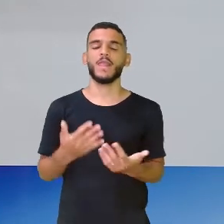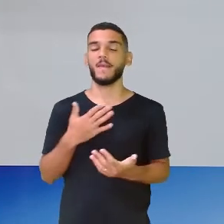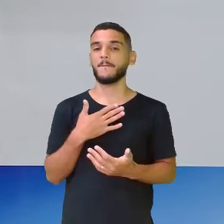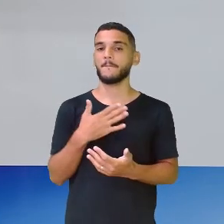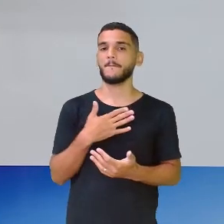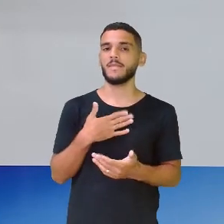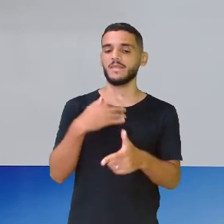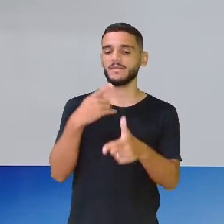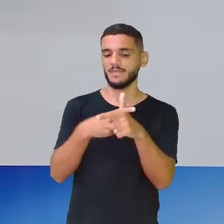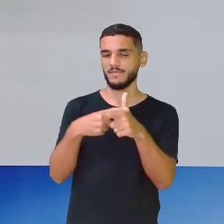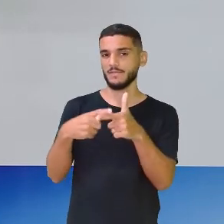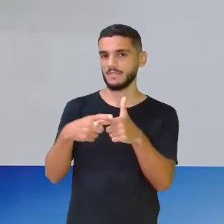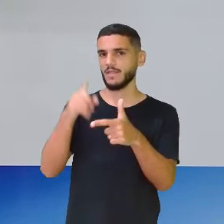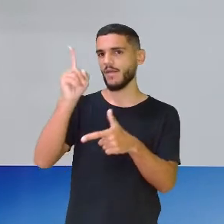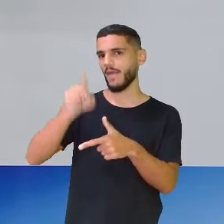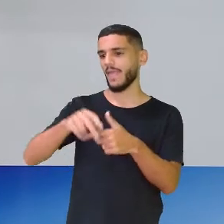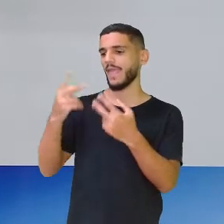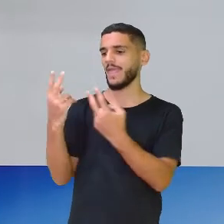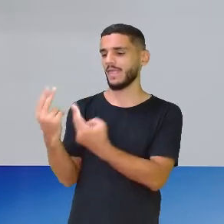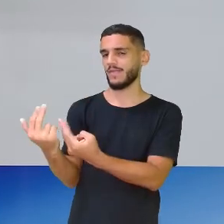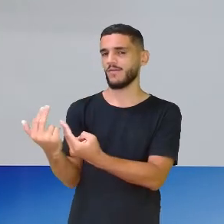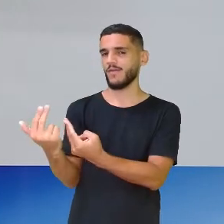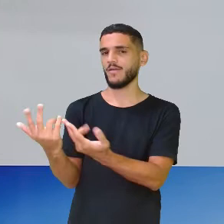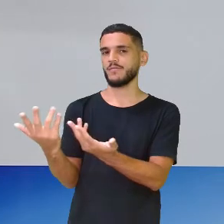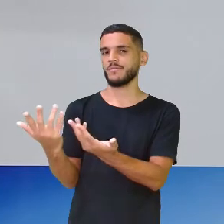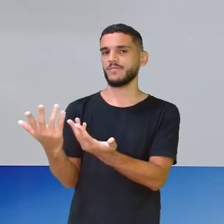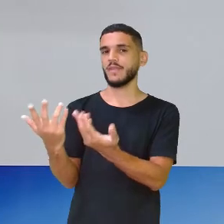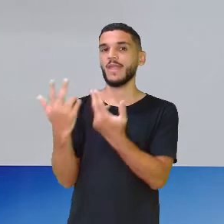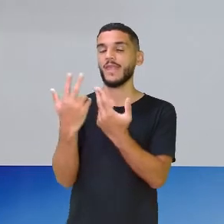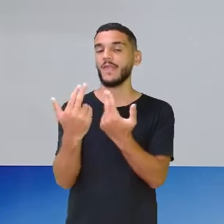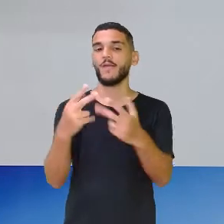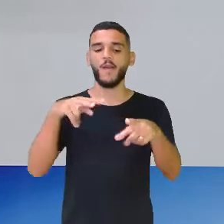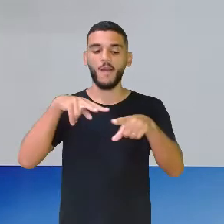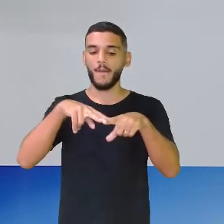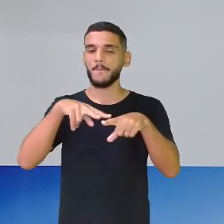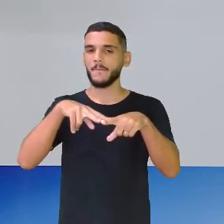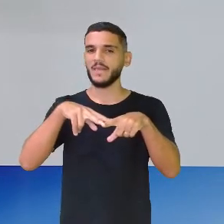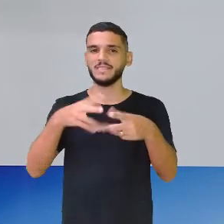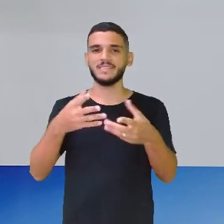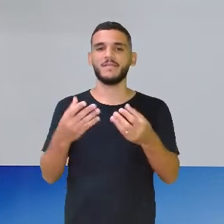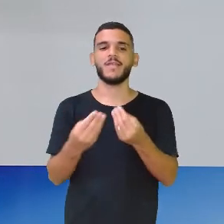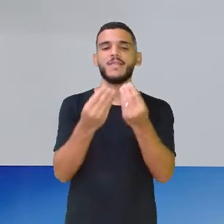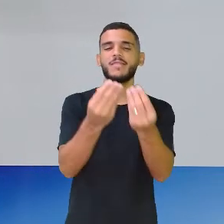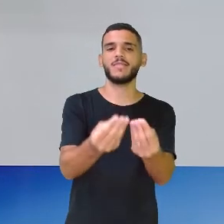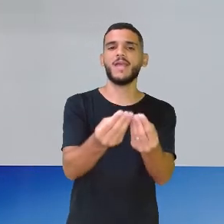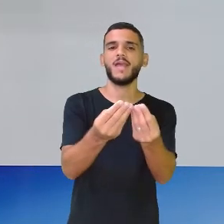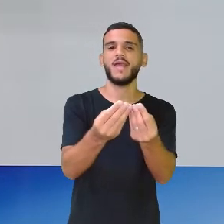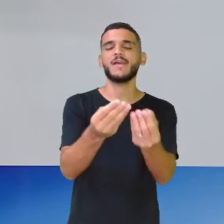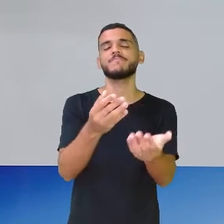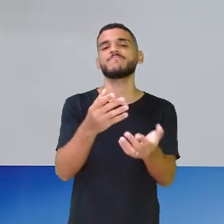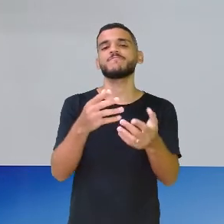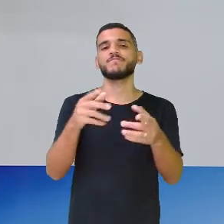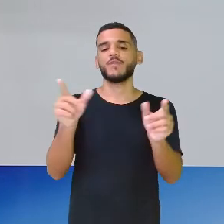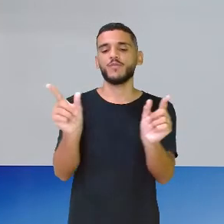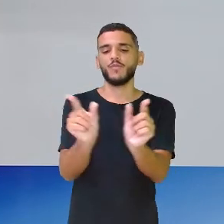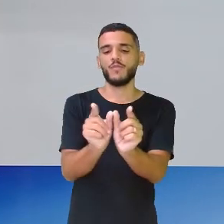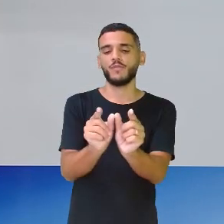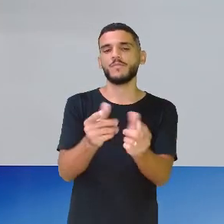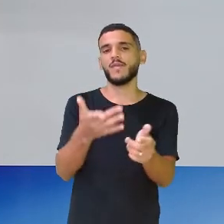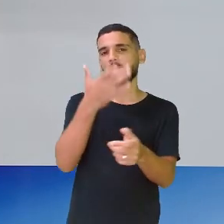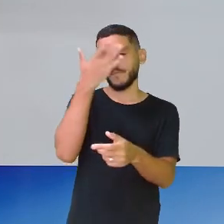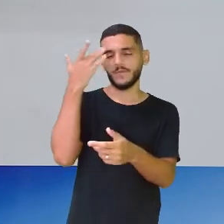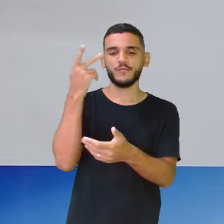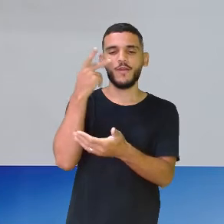igual. Aquela velha história da pizza, lembra? Você não vai dar um pedaço menor para a sua visita. Você vai ter que dar um pedaço